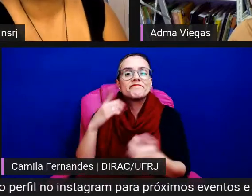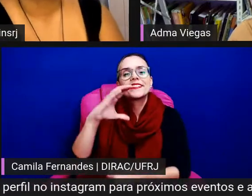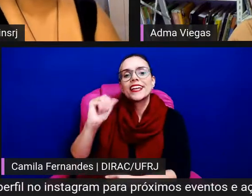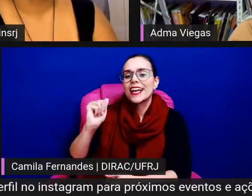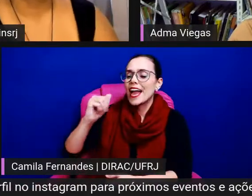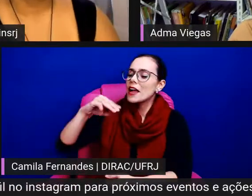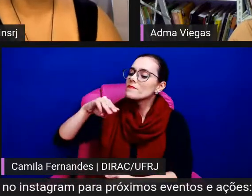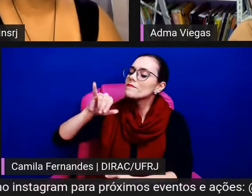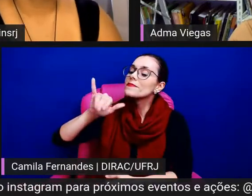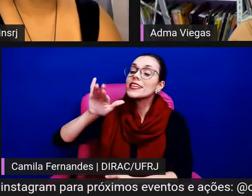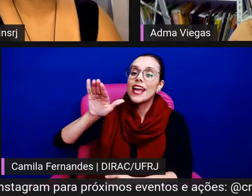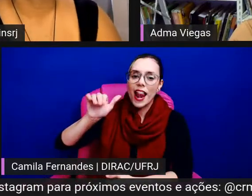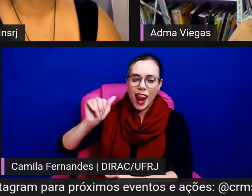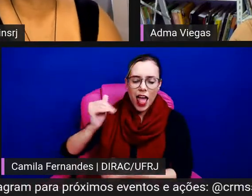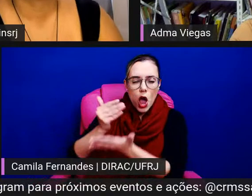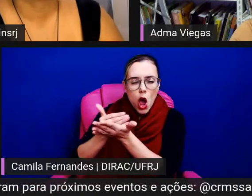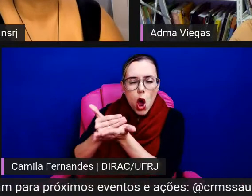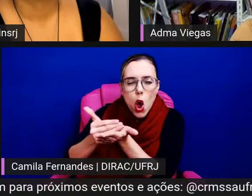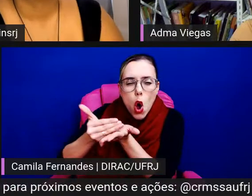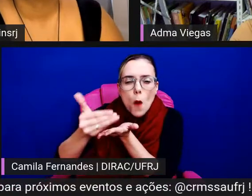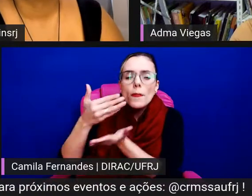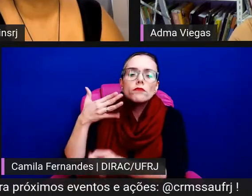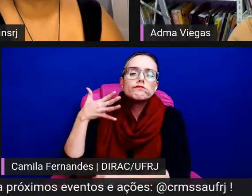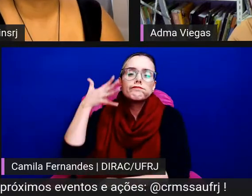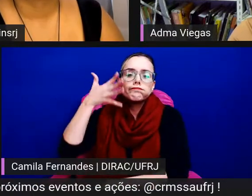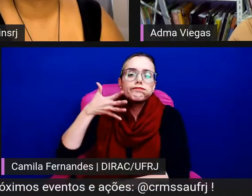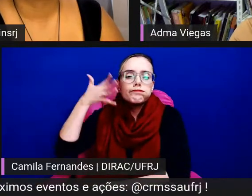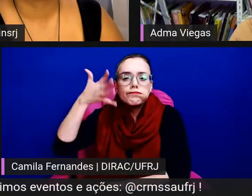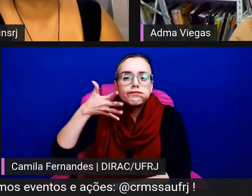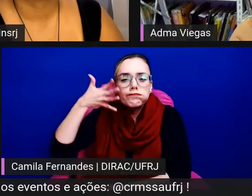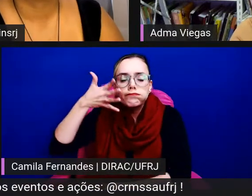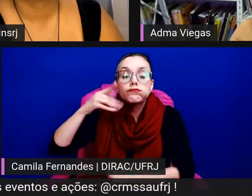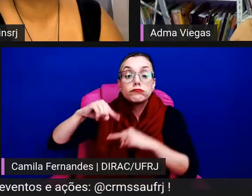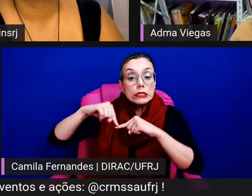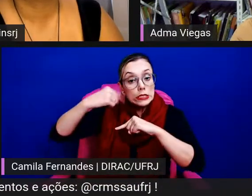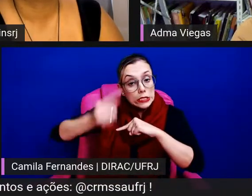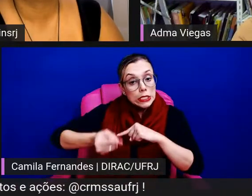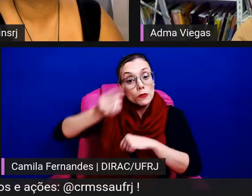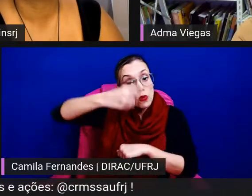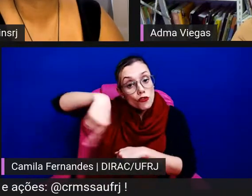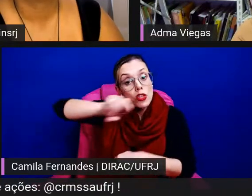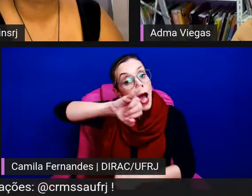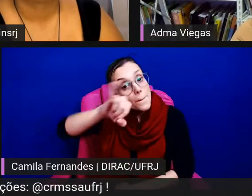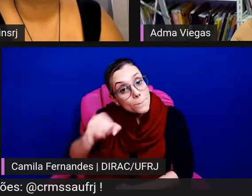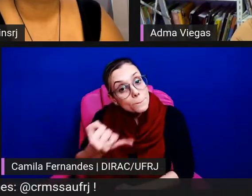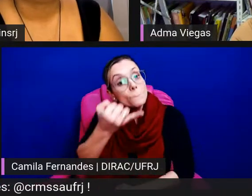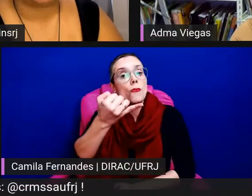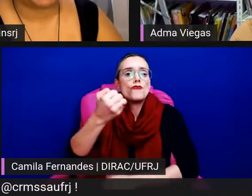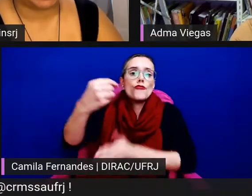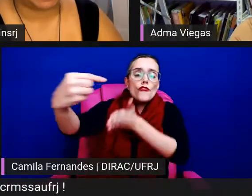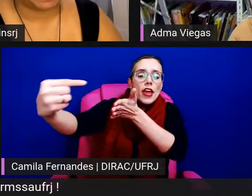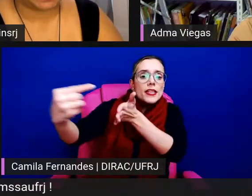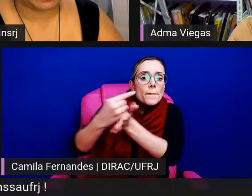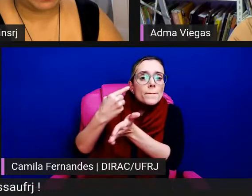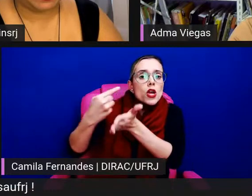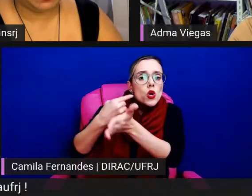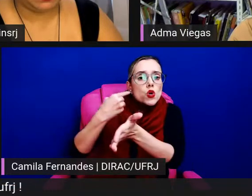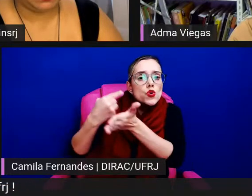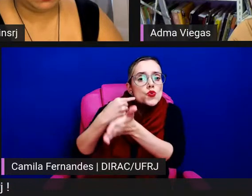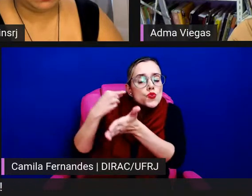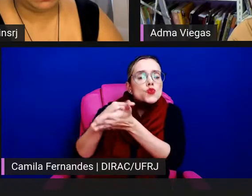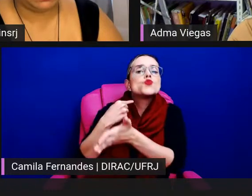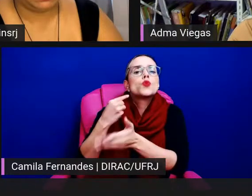responder as perguntas de vocês, tá? De vocês, público. Vocês podem fazer as perguntas aqui no chat, né? Fiquem